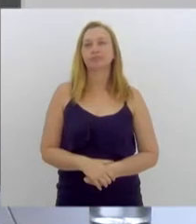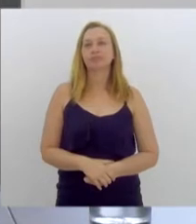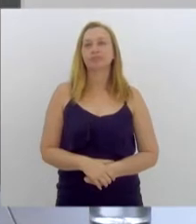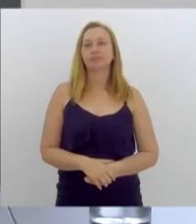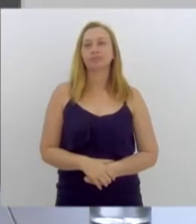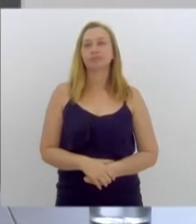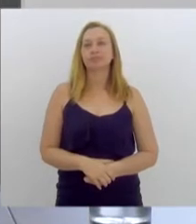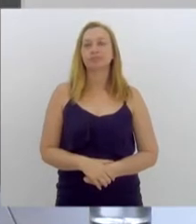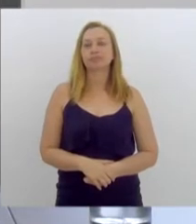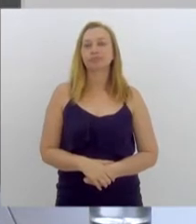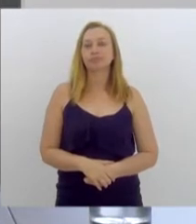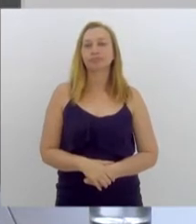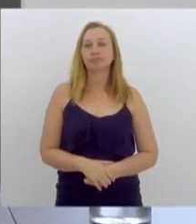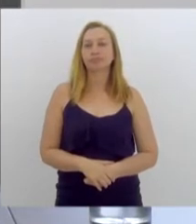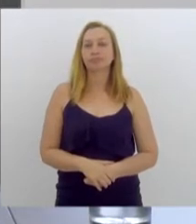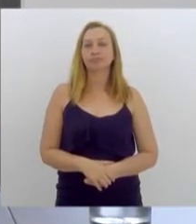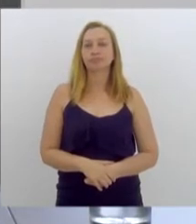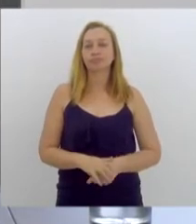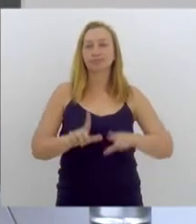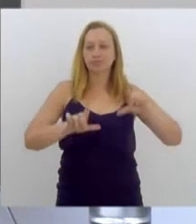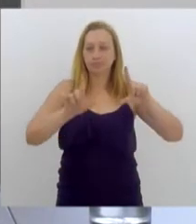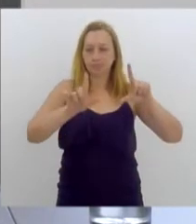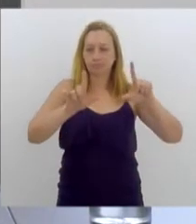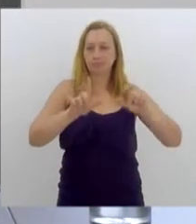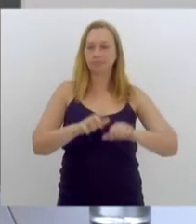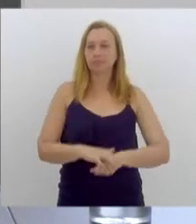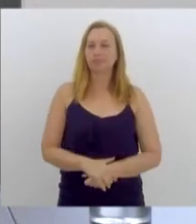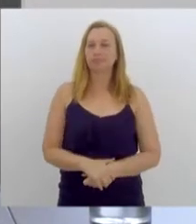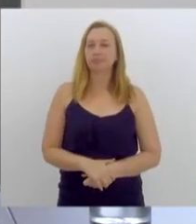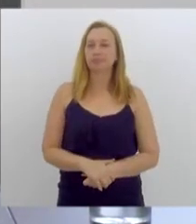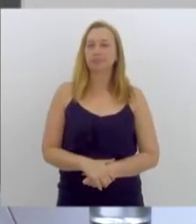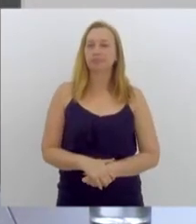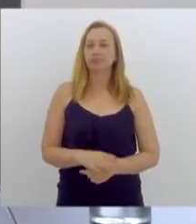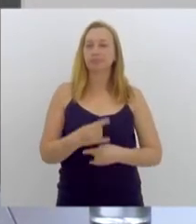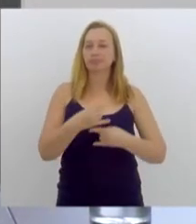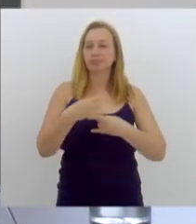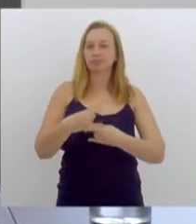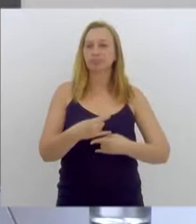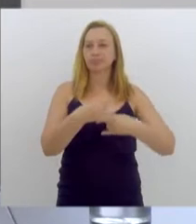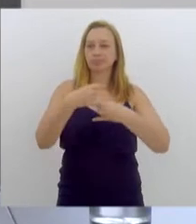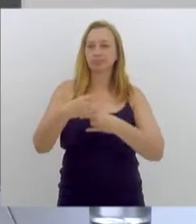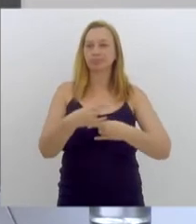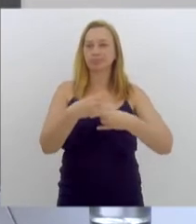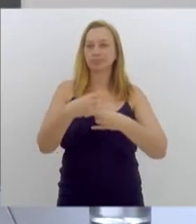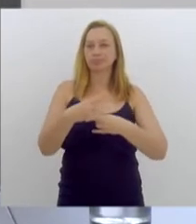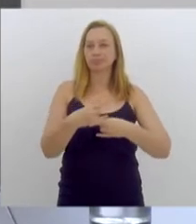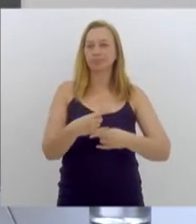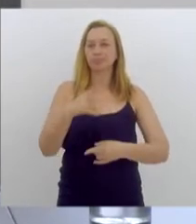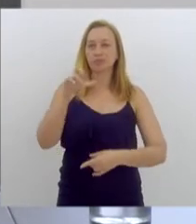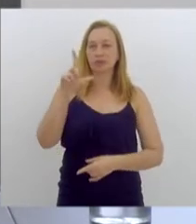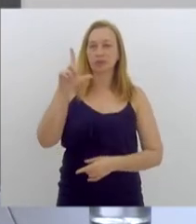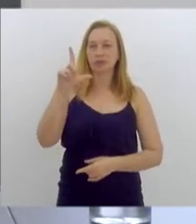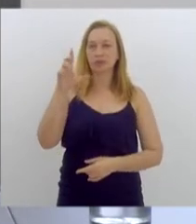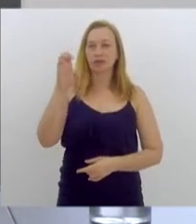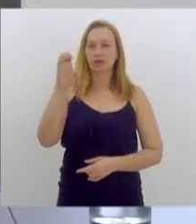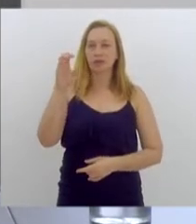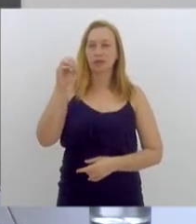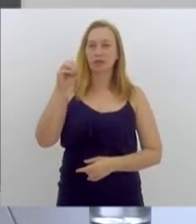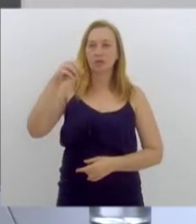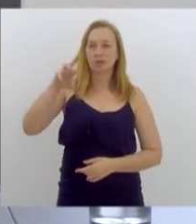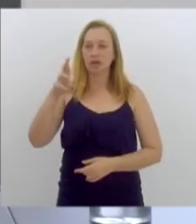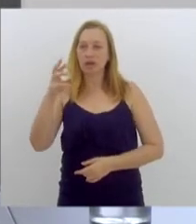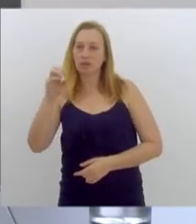registrar aqui na tela estaria presente o senhor Leonardo Pacheco